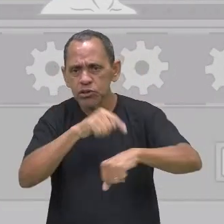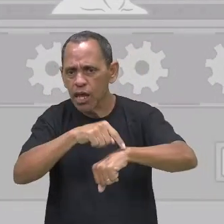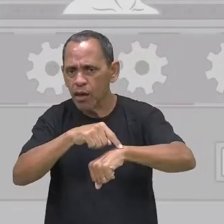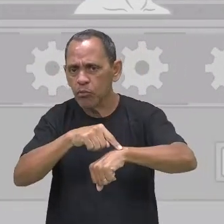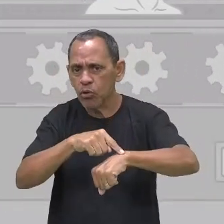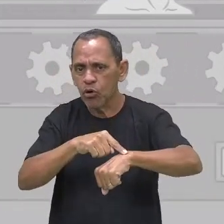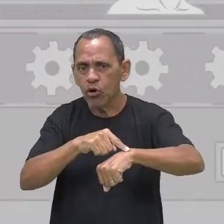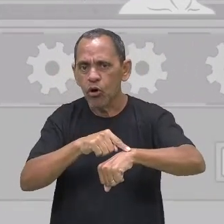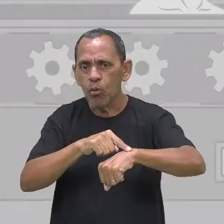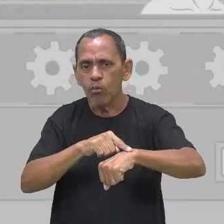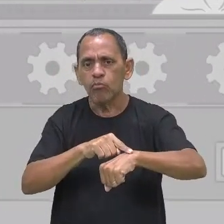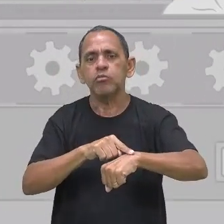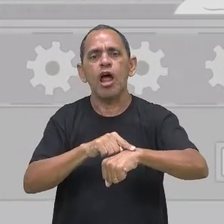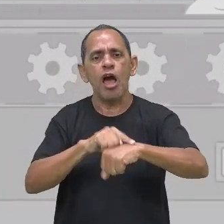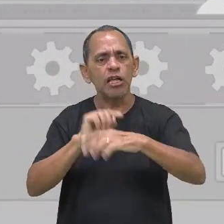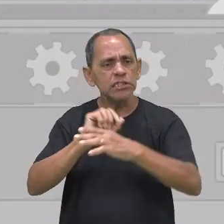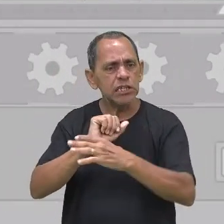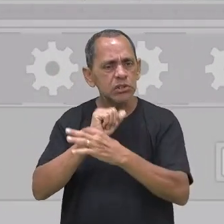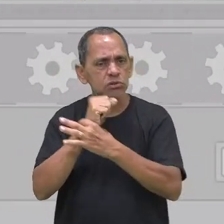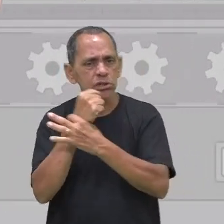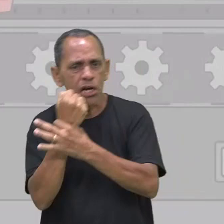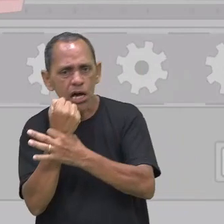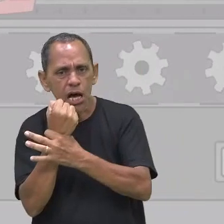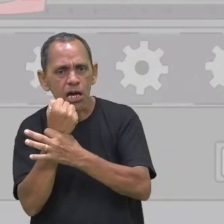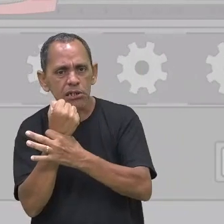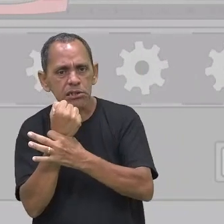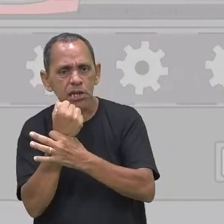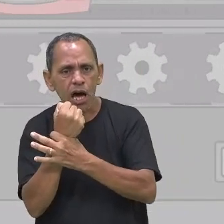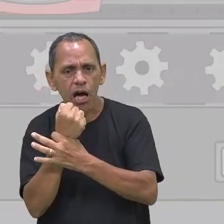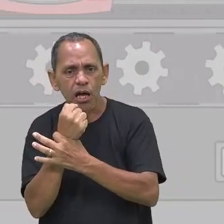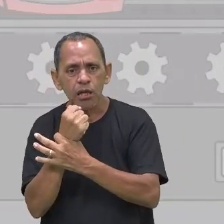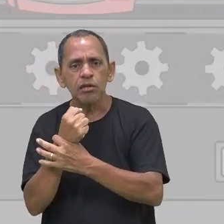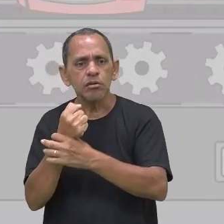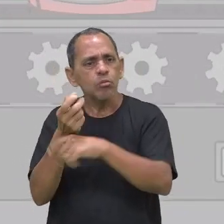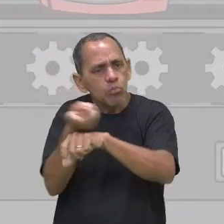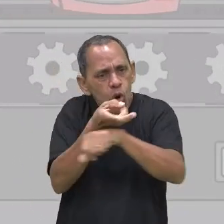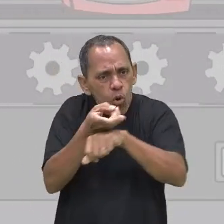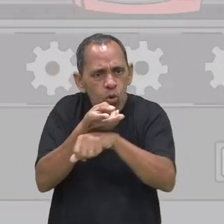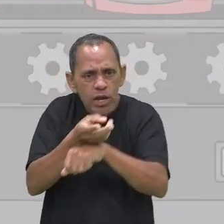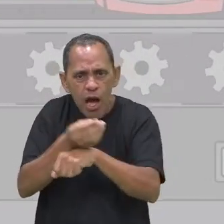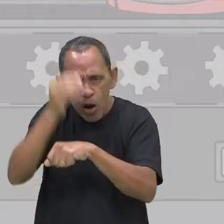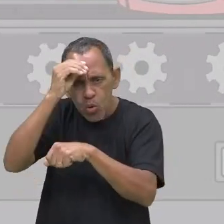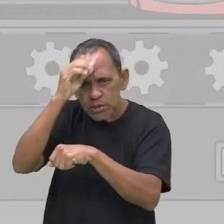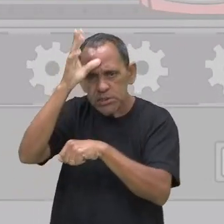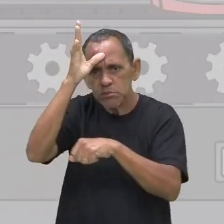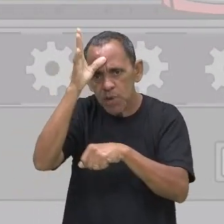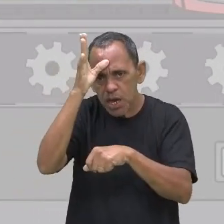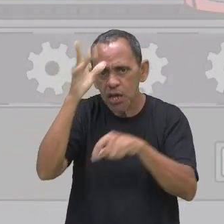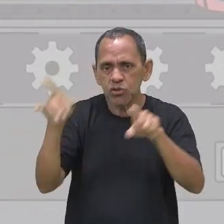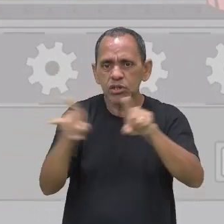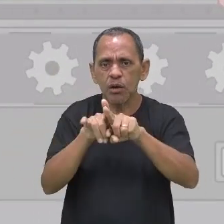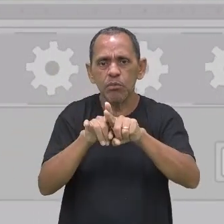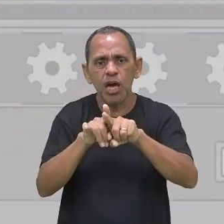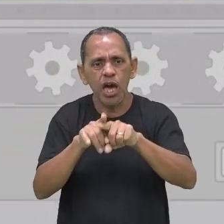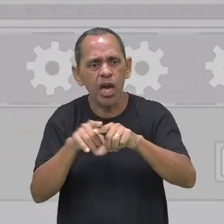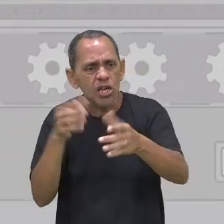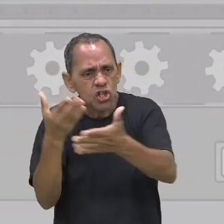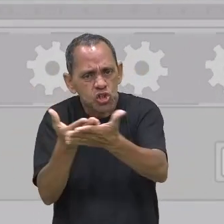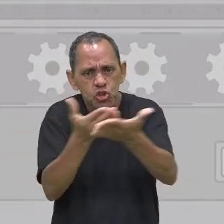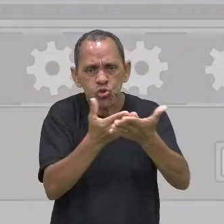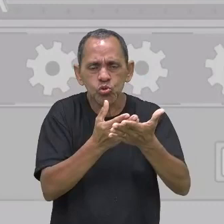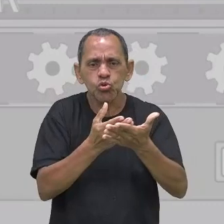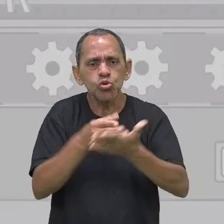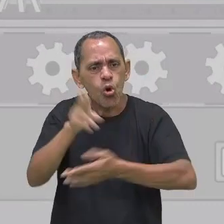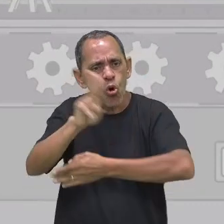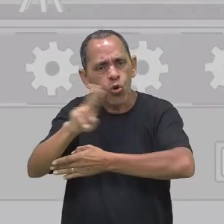fortalecer, buscar, por exemplo, conhecimento, ou então a consciência e usufruir, né, daquele tempo livre,